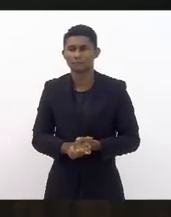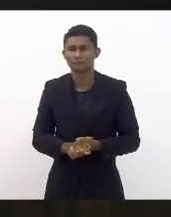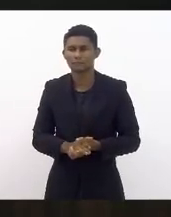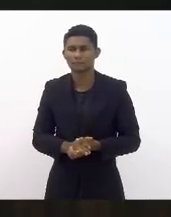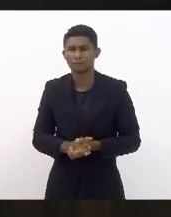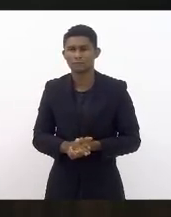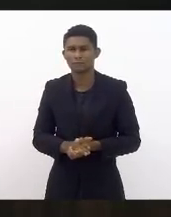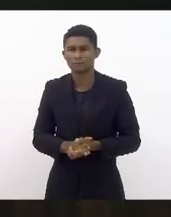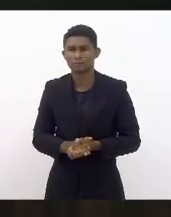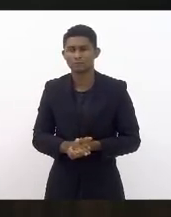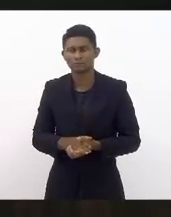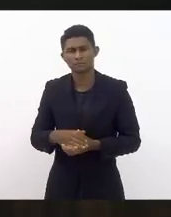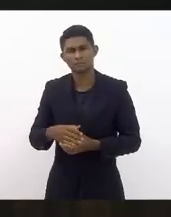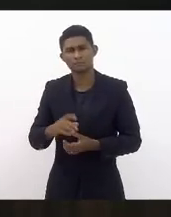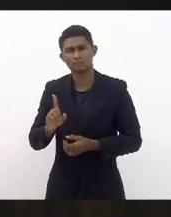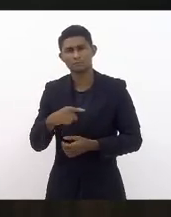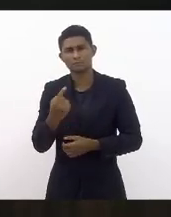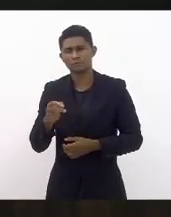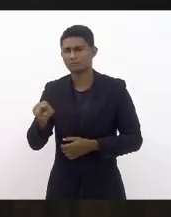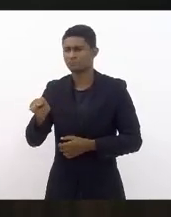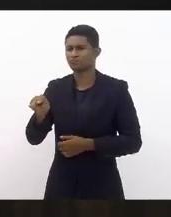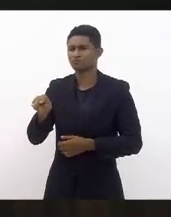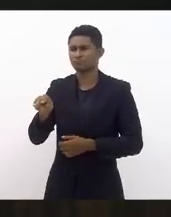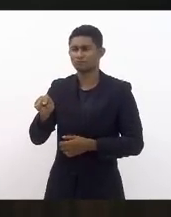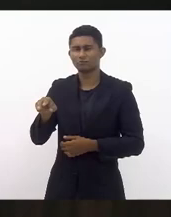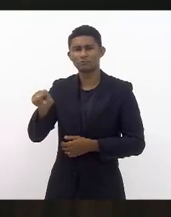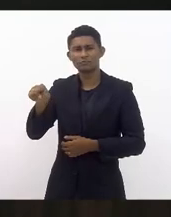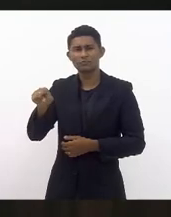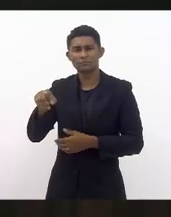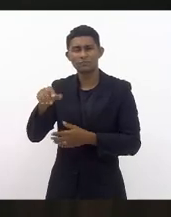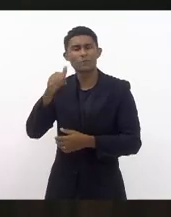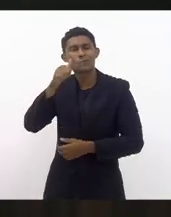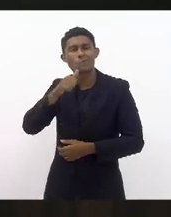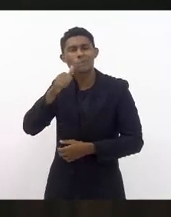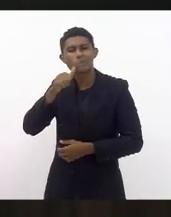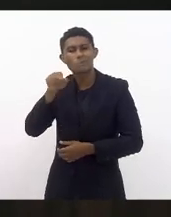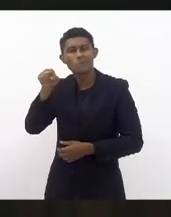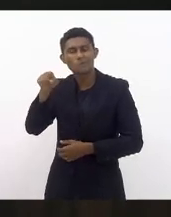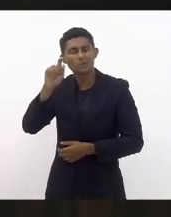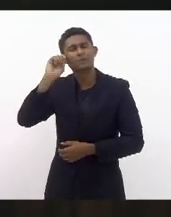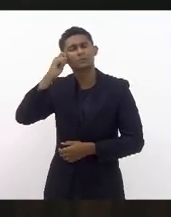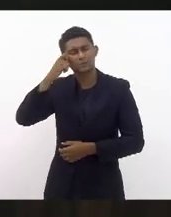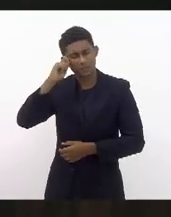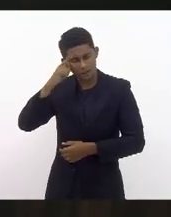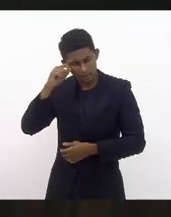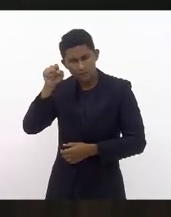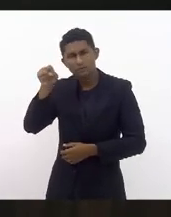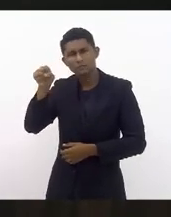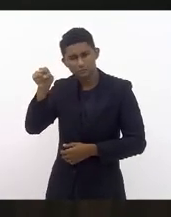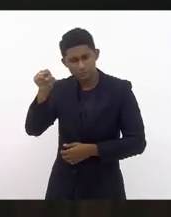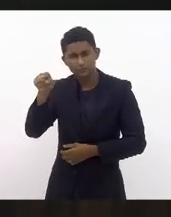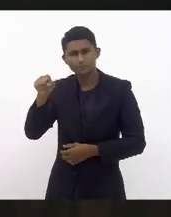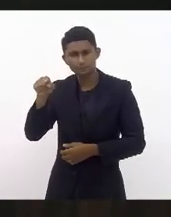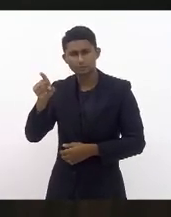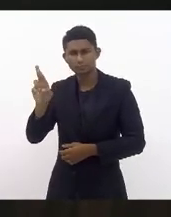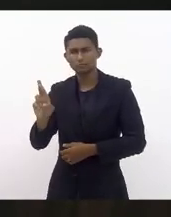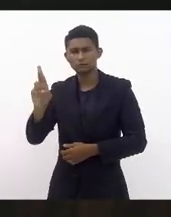verificar uma reitora, uma mulher negra,